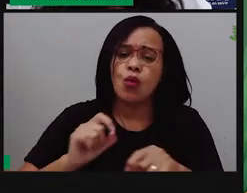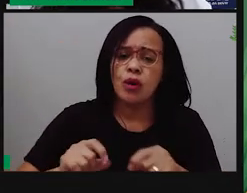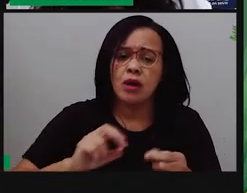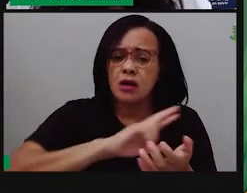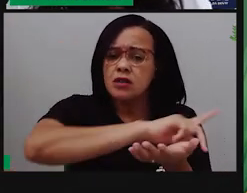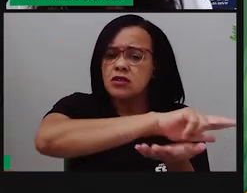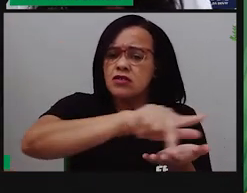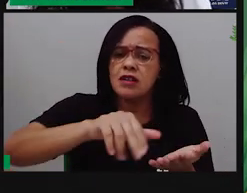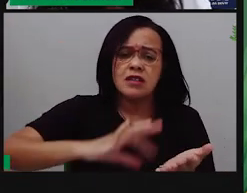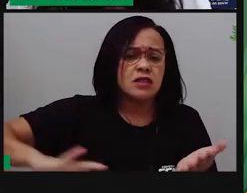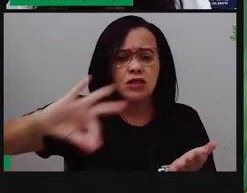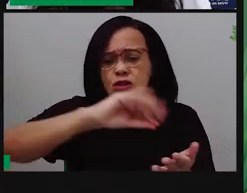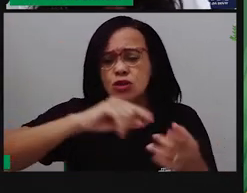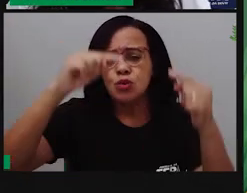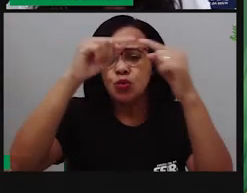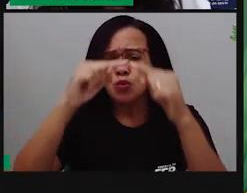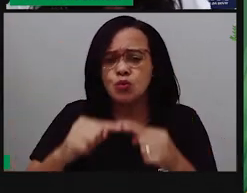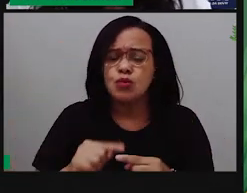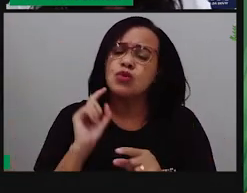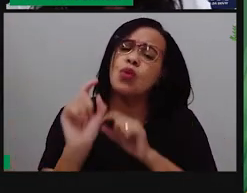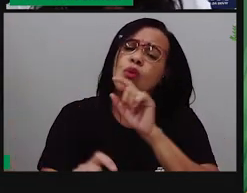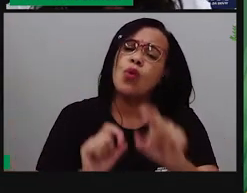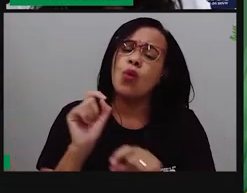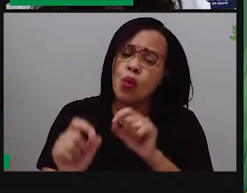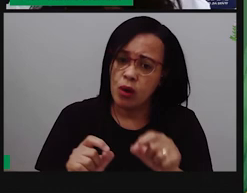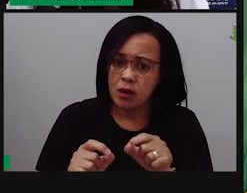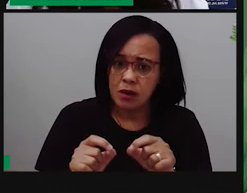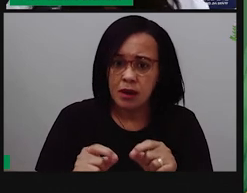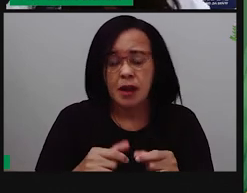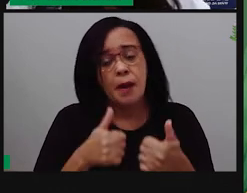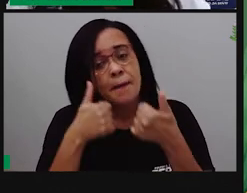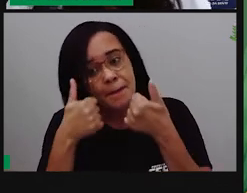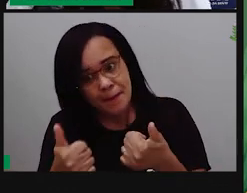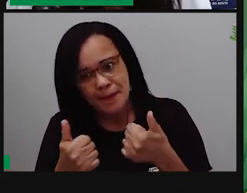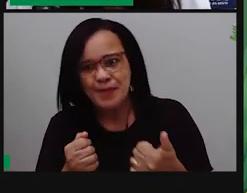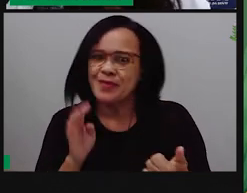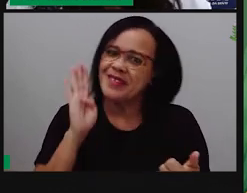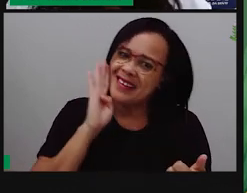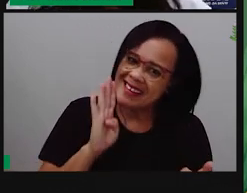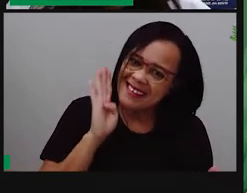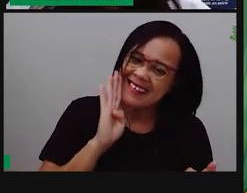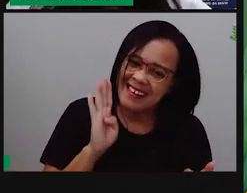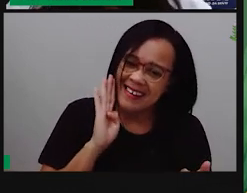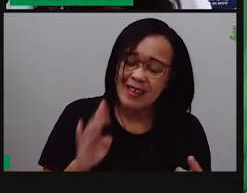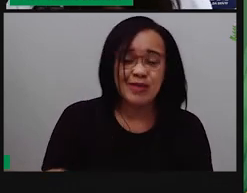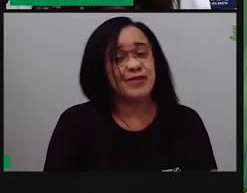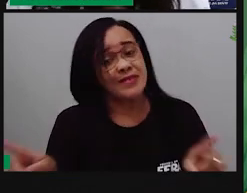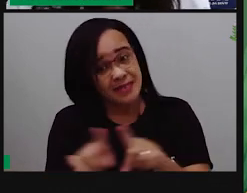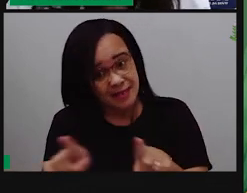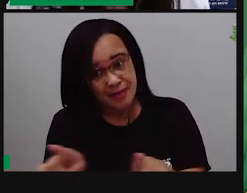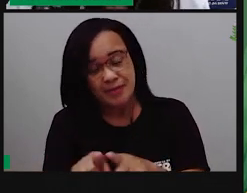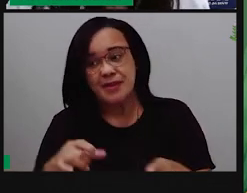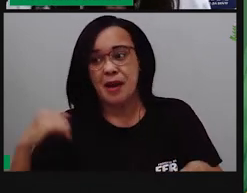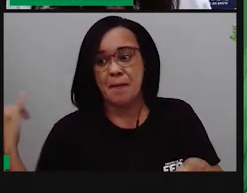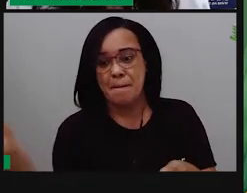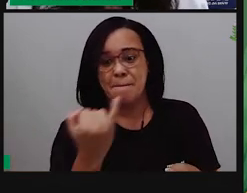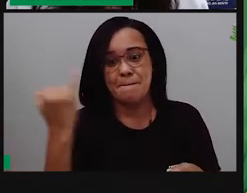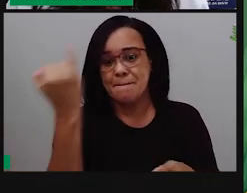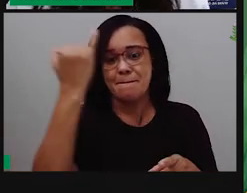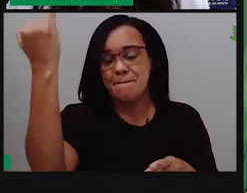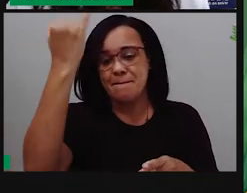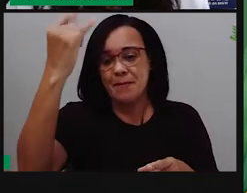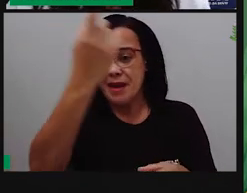toda, ela é interessante, então, ela é legal, sim, ela é essencial para que nós possamos